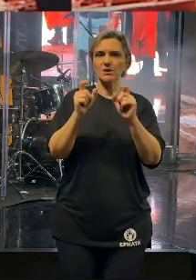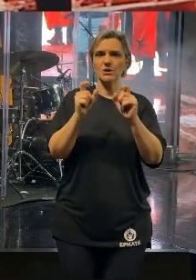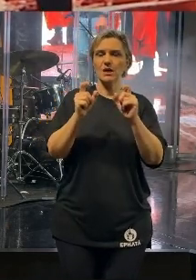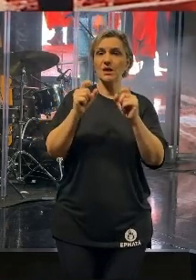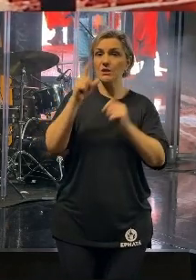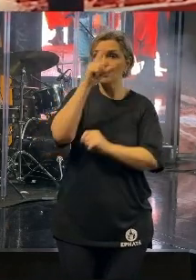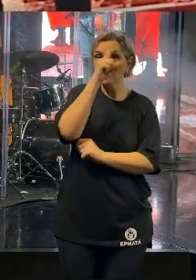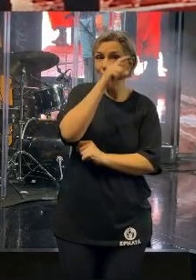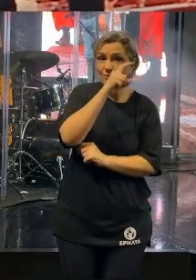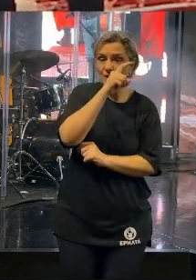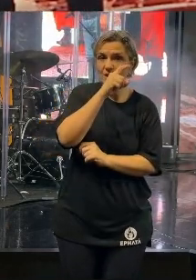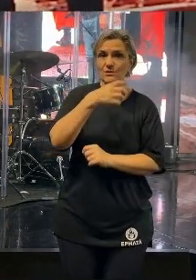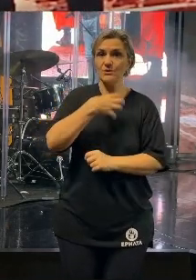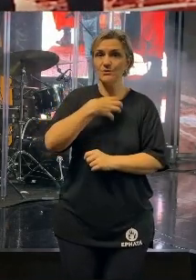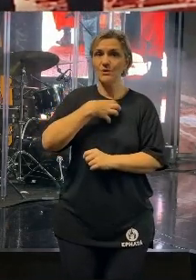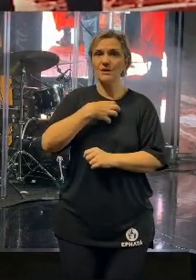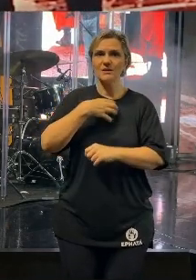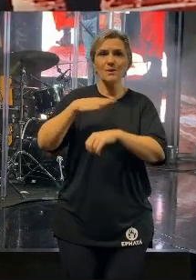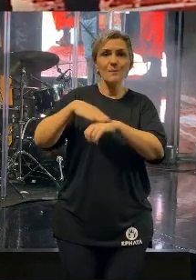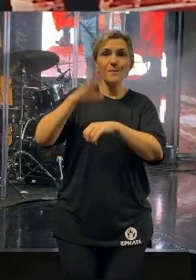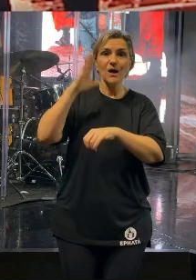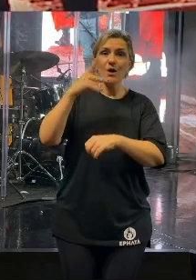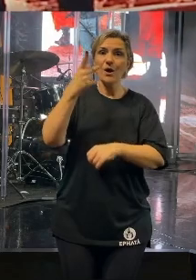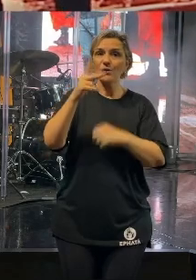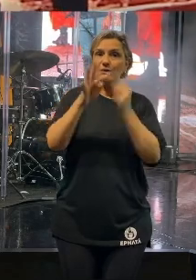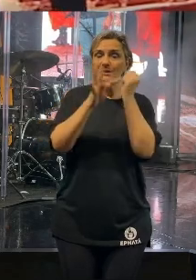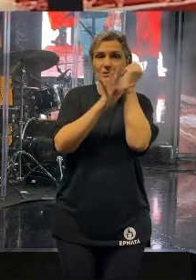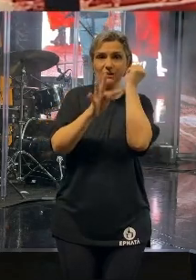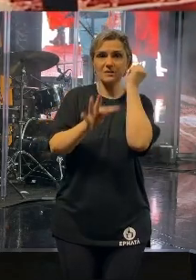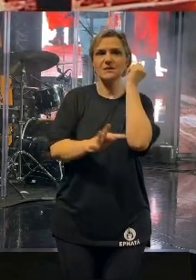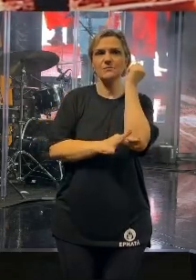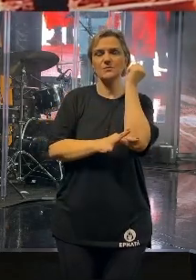situação, maior será o teu testemunho.